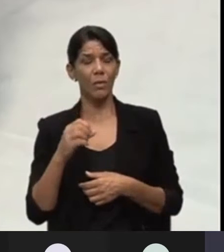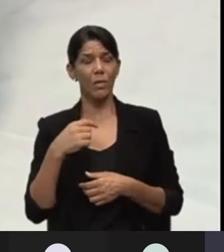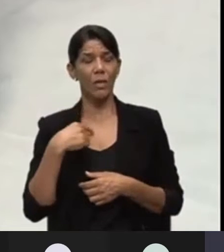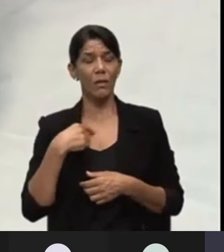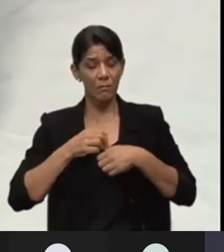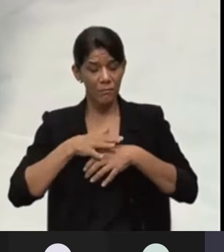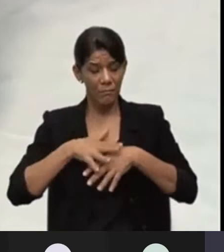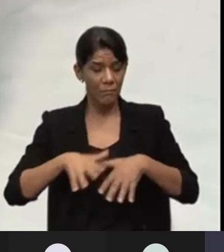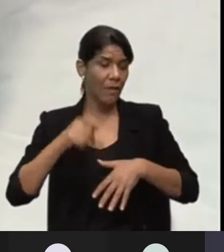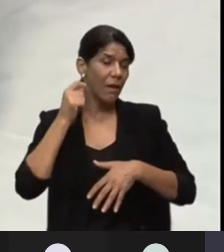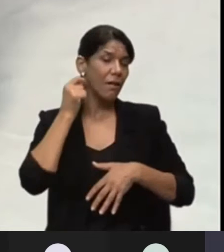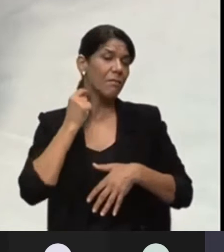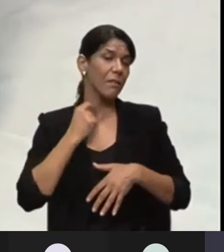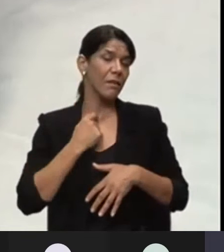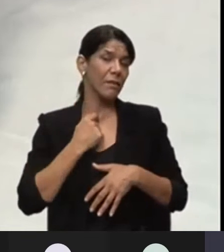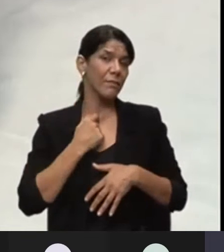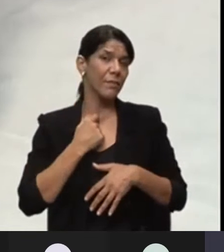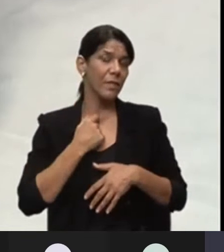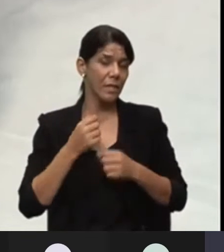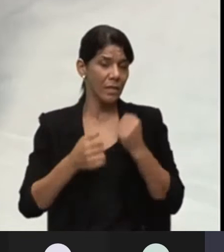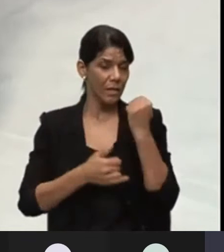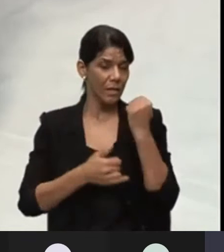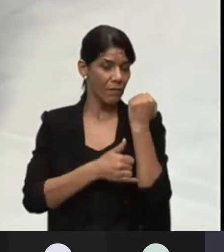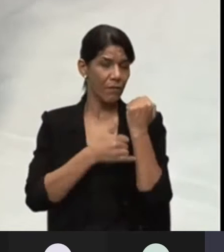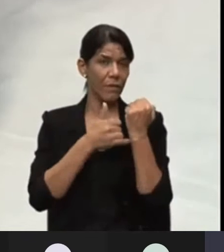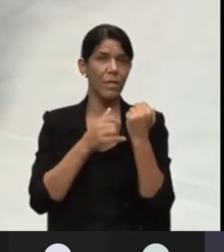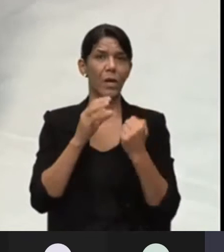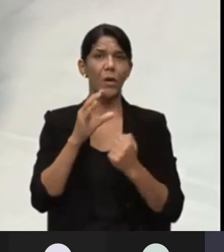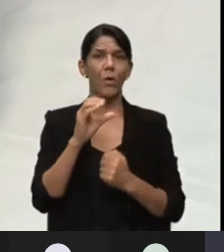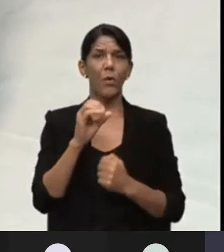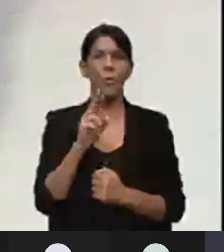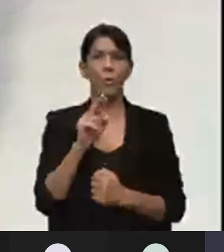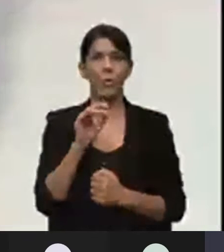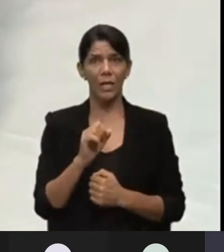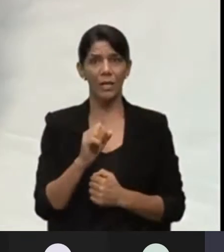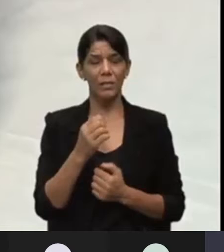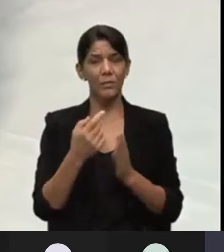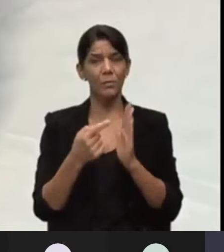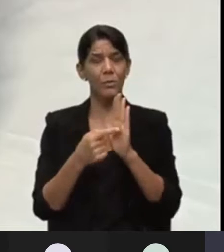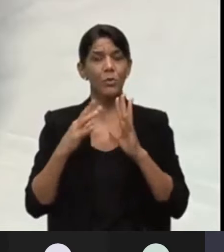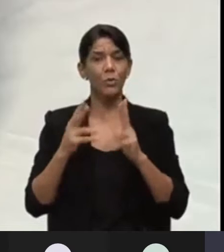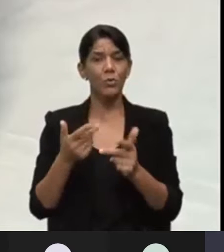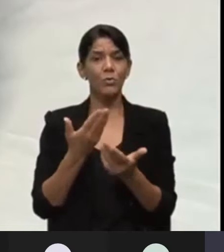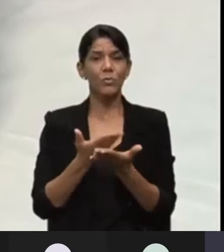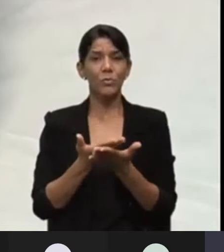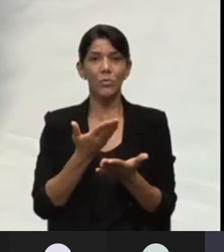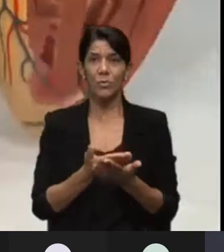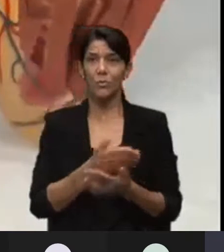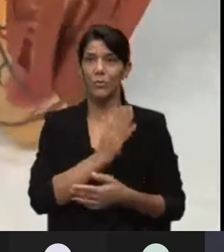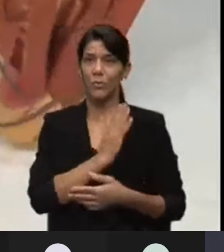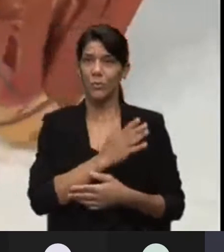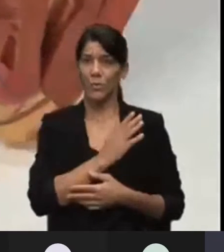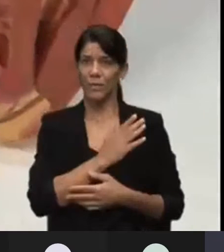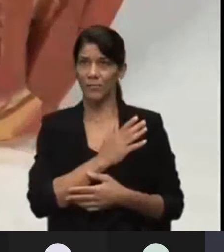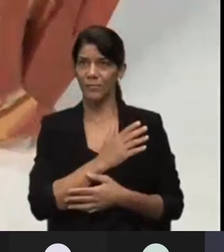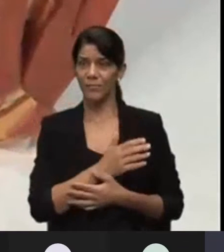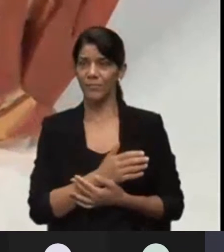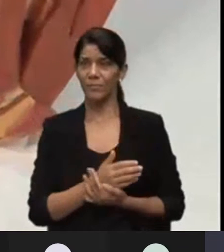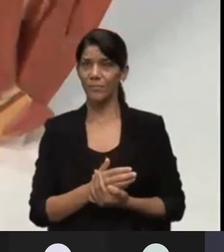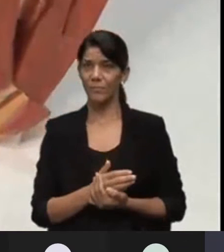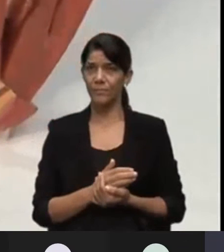as artérias e veias coronárias, ok? Mostrando aí toda a anatomia aí do coração,